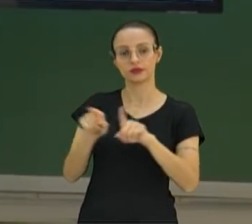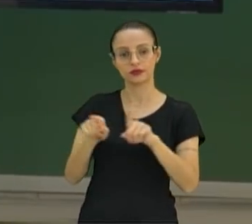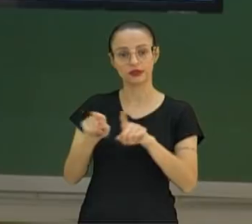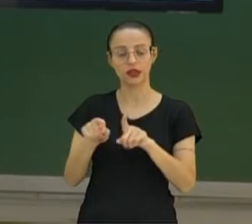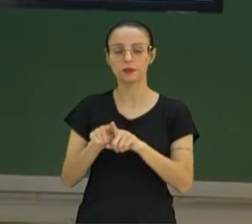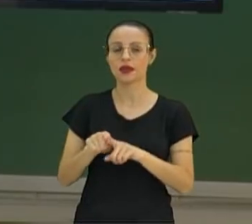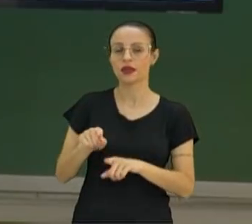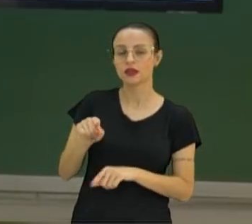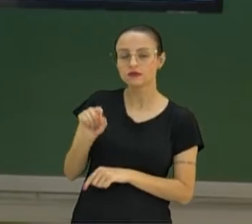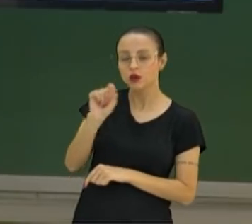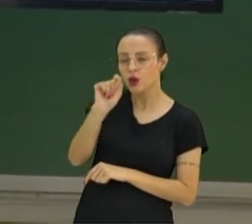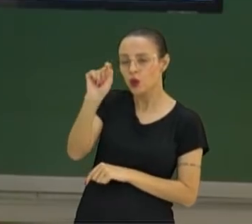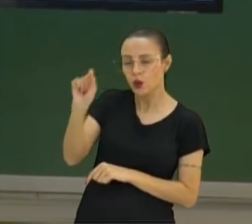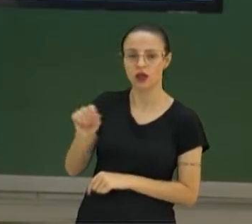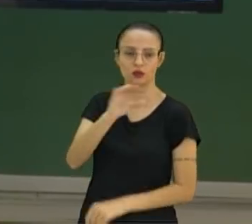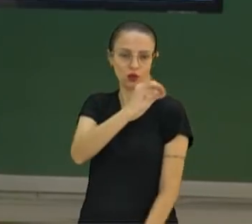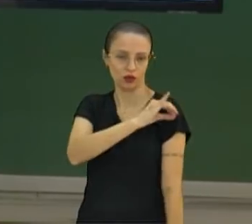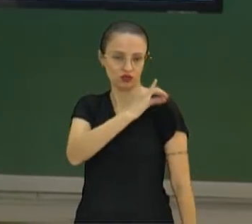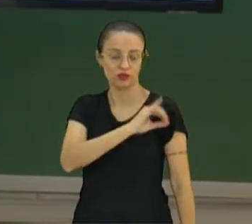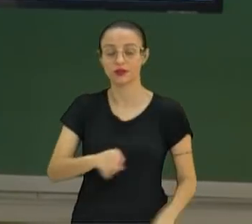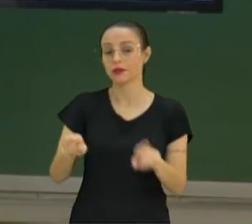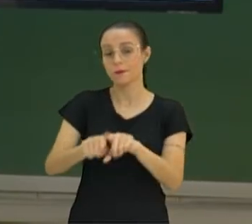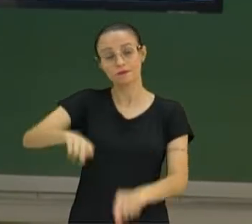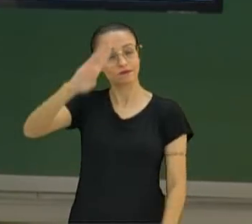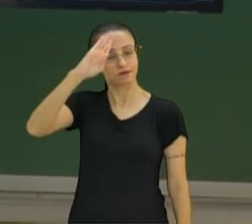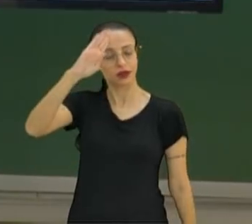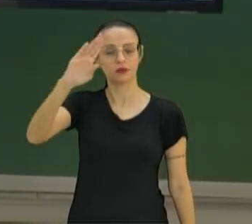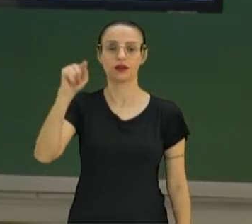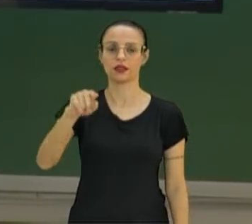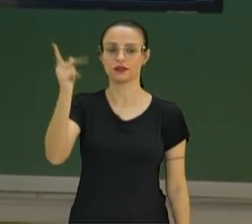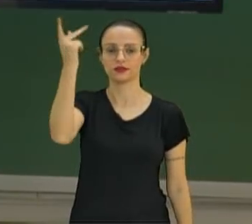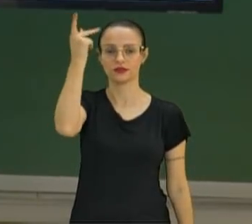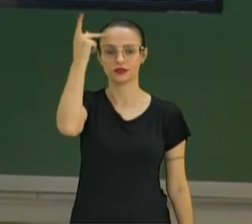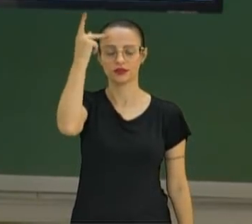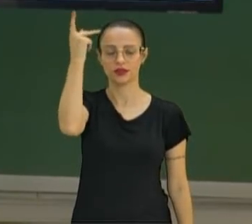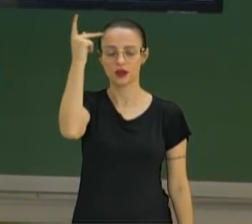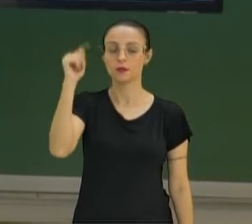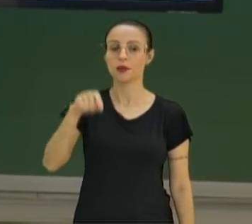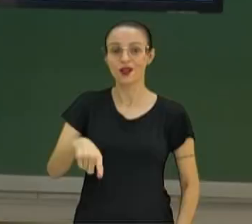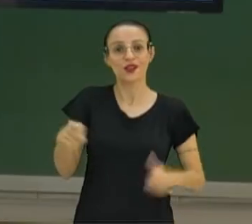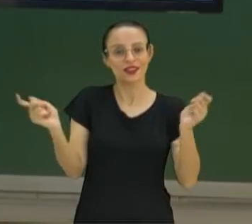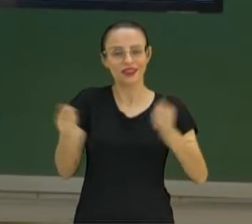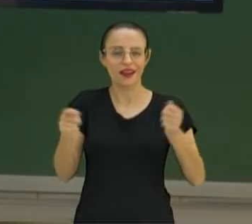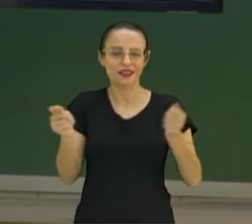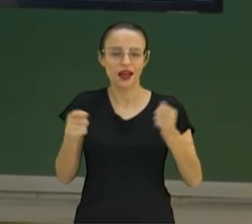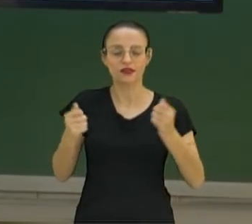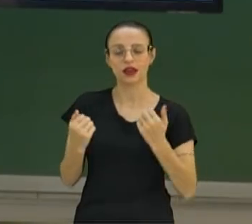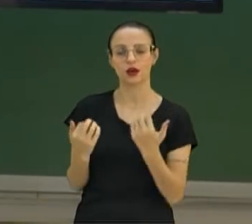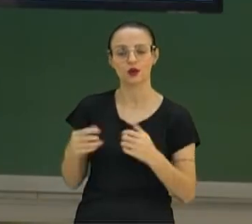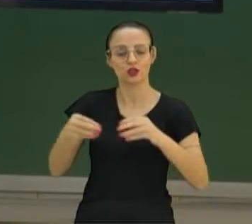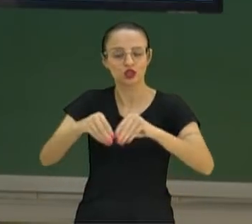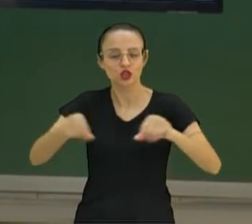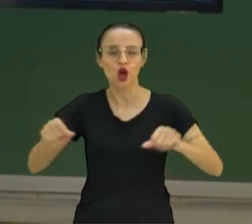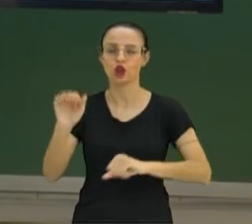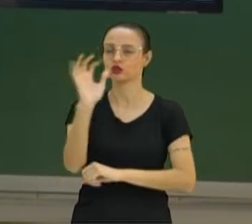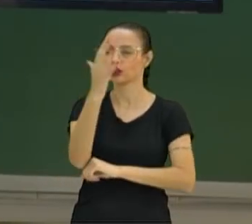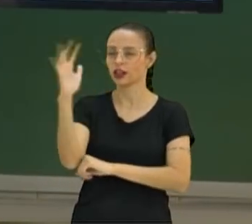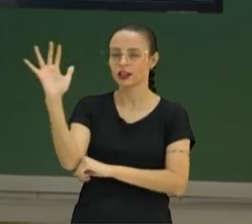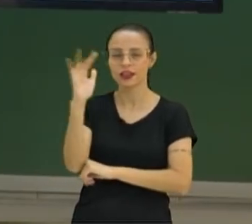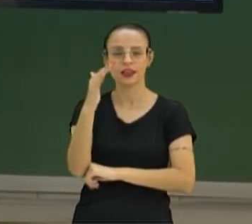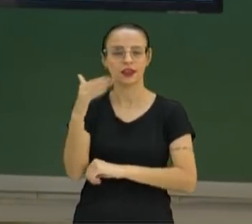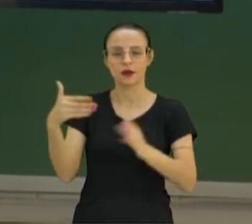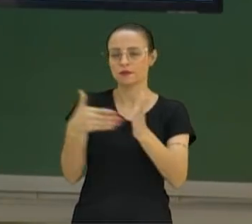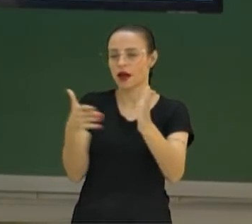Rio de Janeiro e principalmente em São Paulo, onde o café vai encontrar as condições de solo, clima,